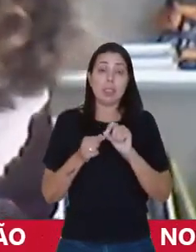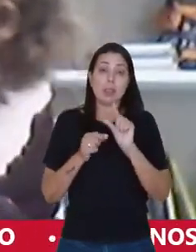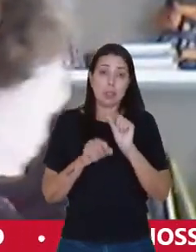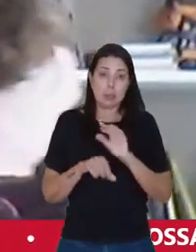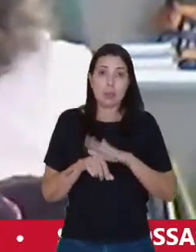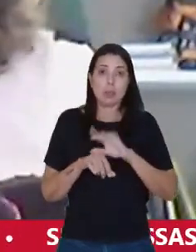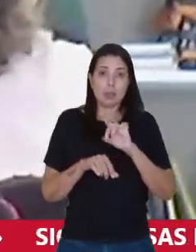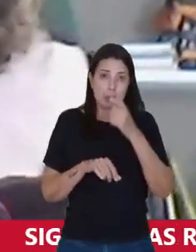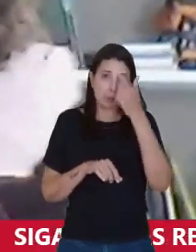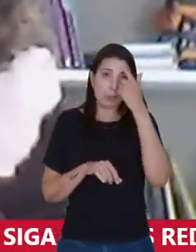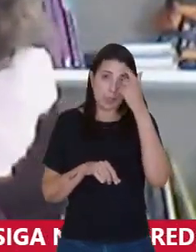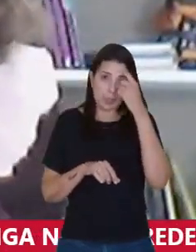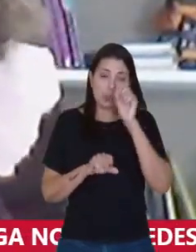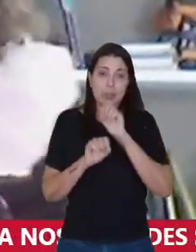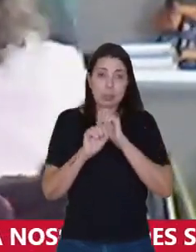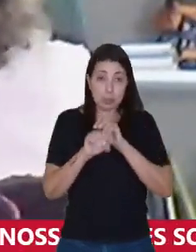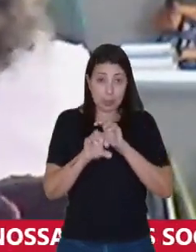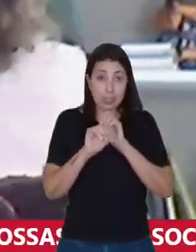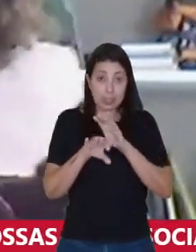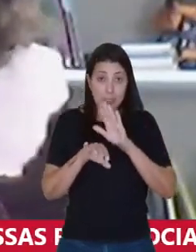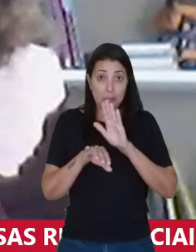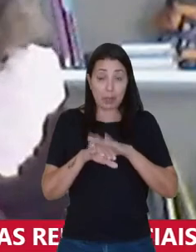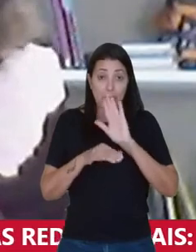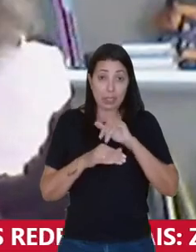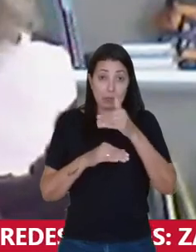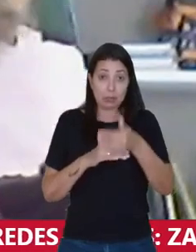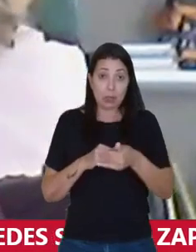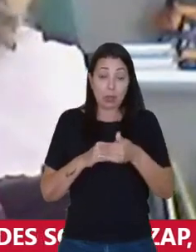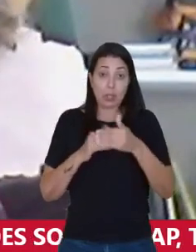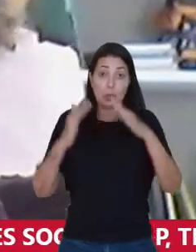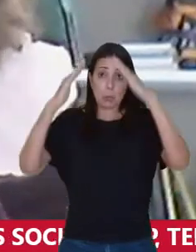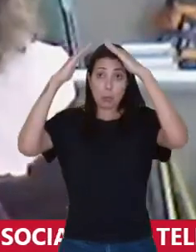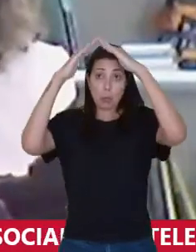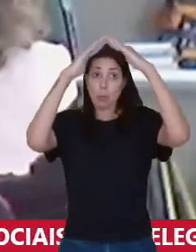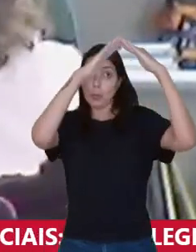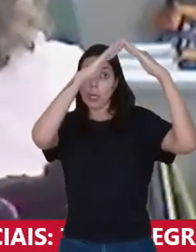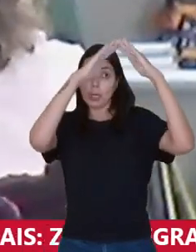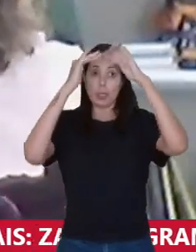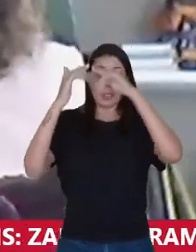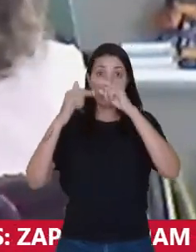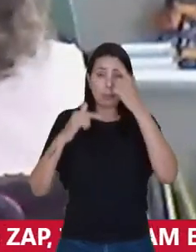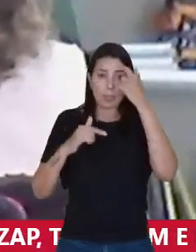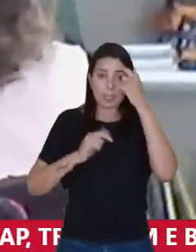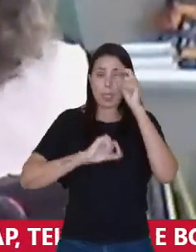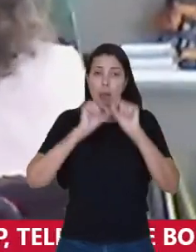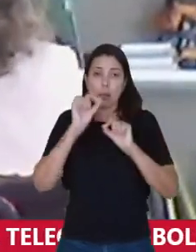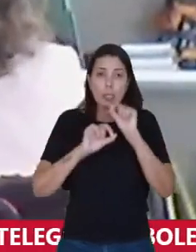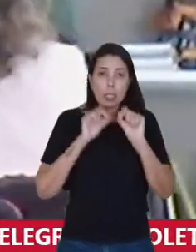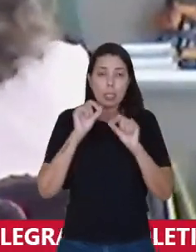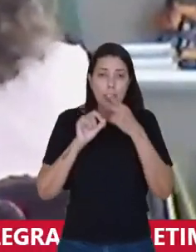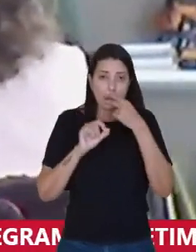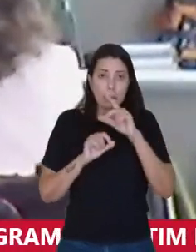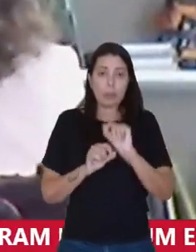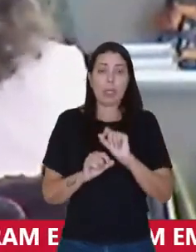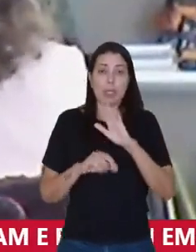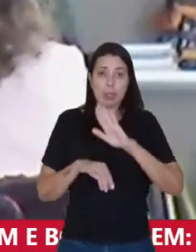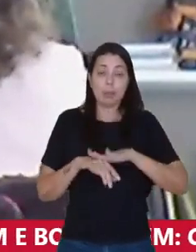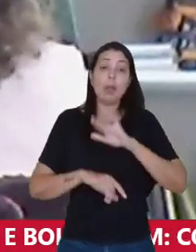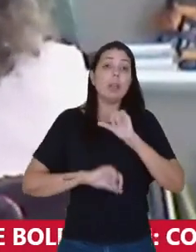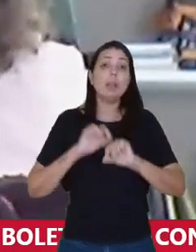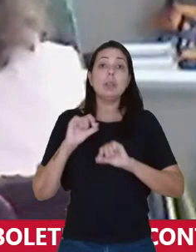Eu queria só pensar essa educação mais fora das caixas, né? Pensada para um pouco